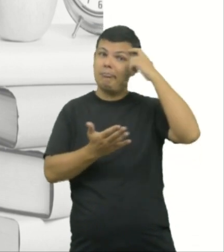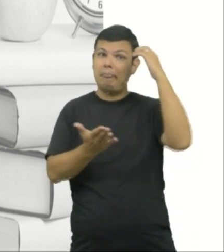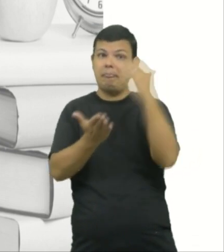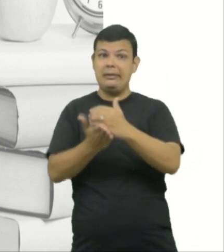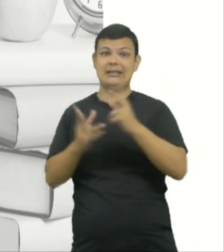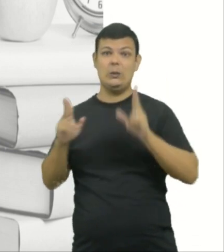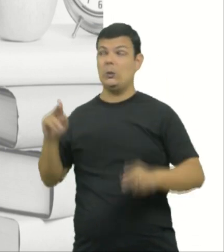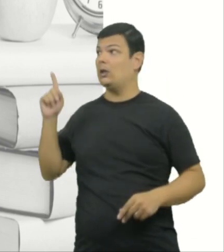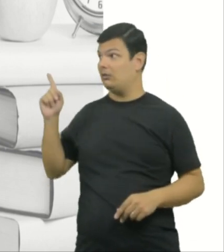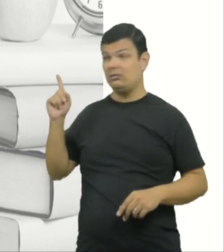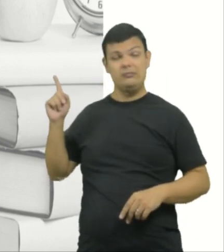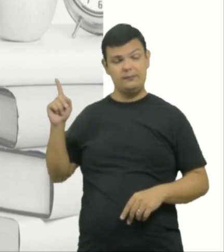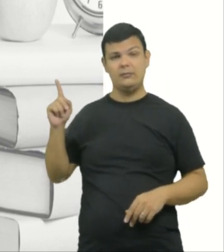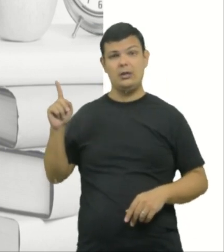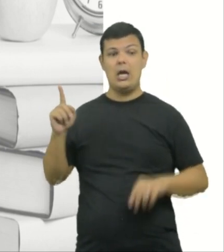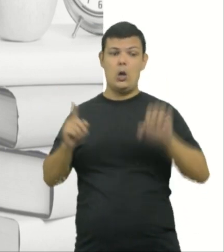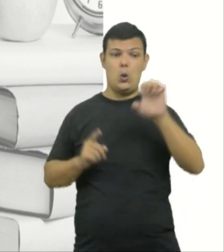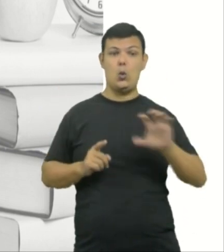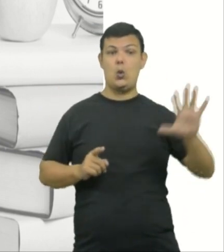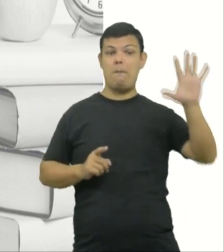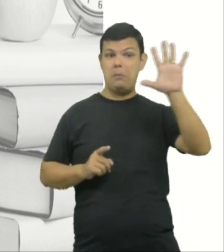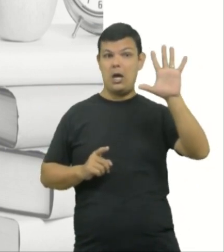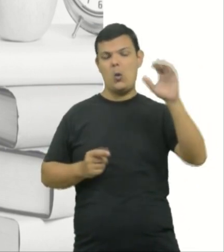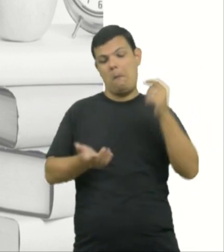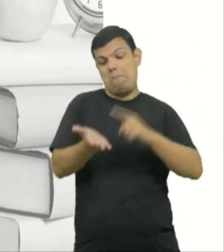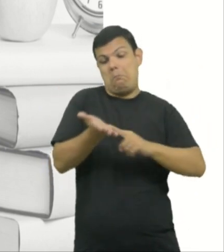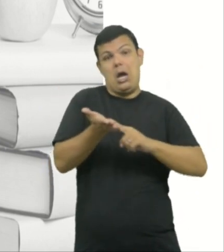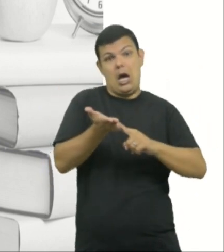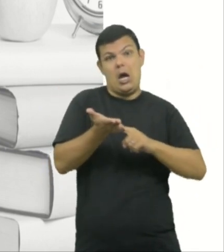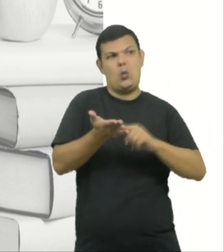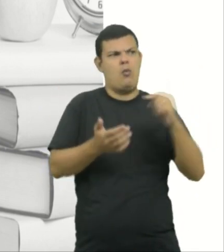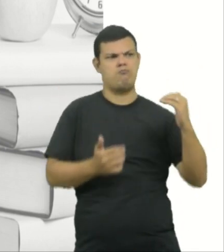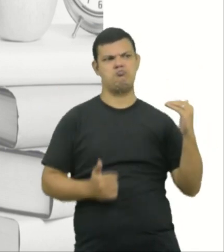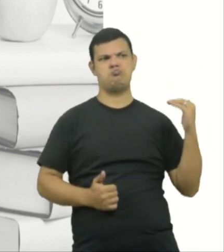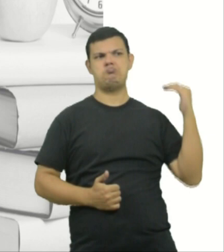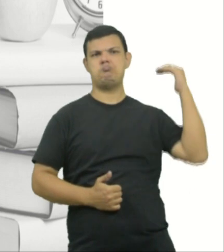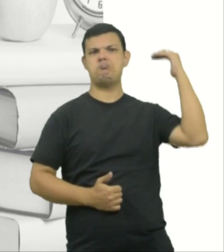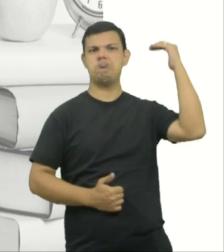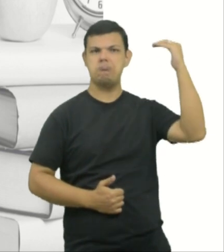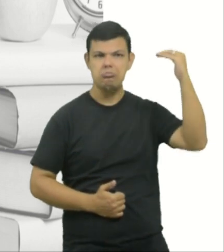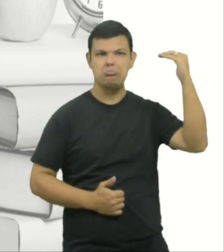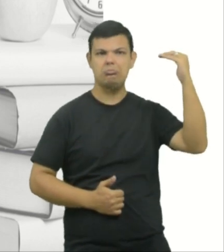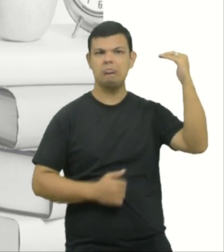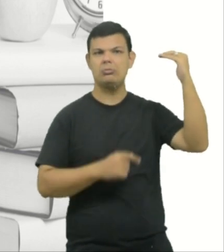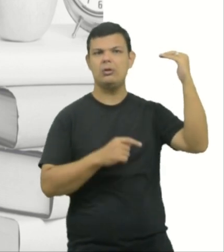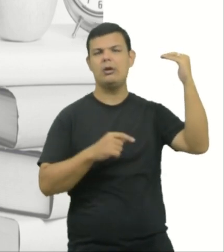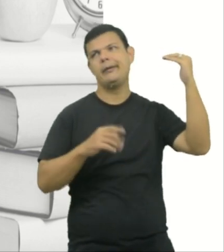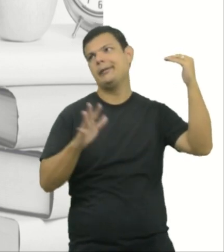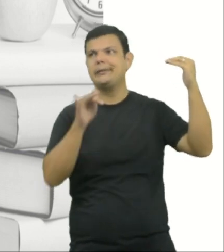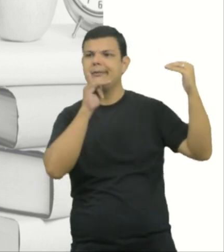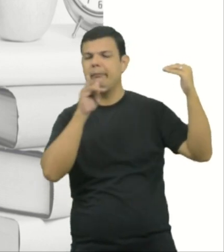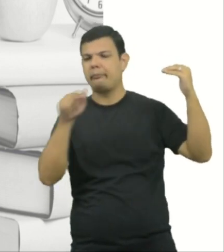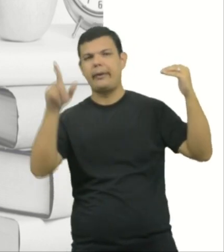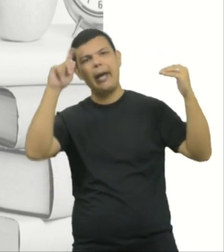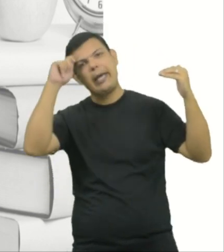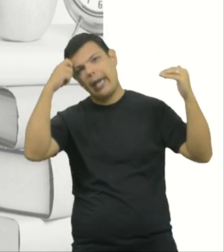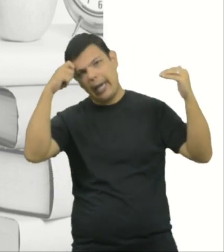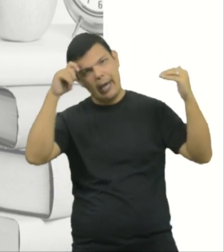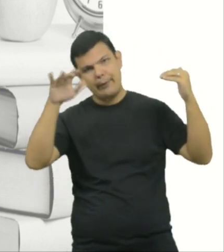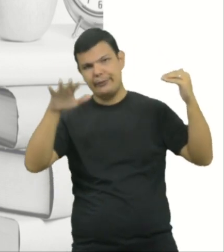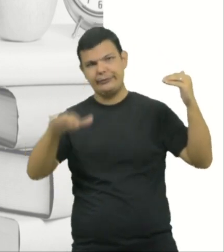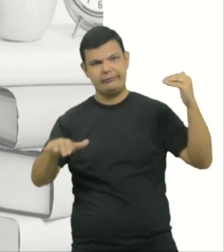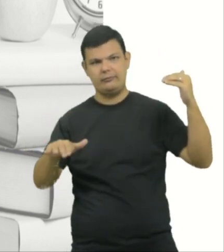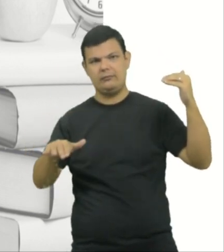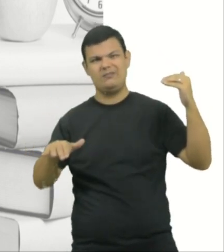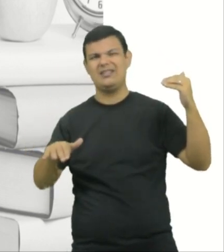que os europeus ou os brancos eram seres superiores, tá, aos seres, no caso, o negro. Isso foi um